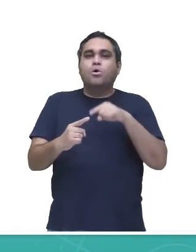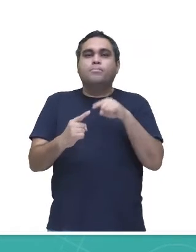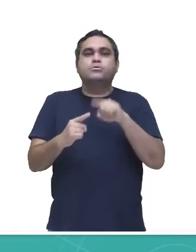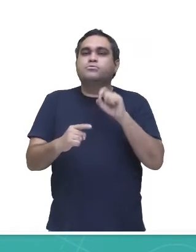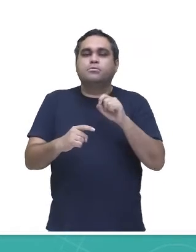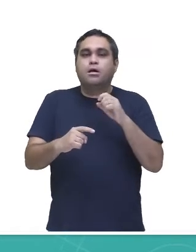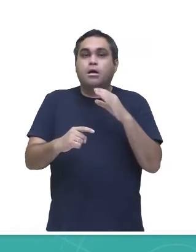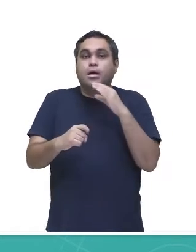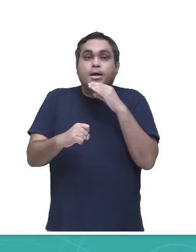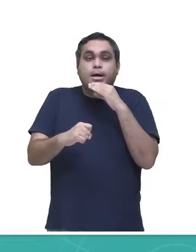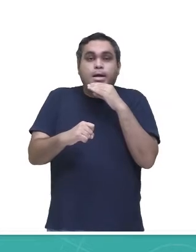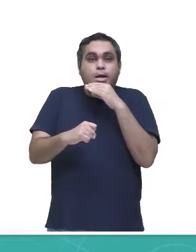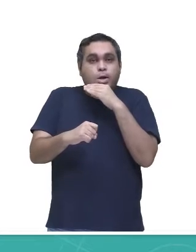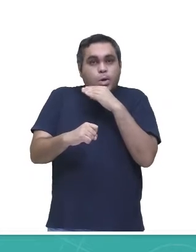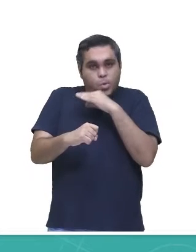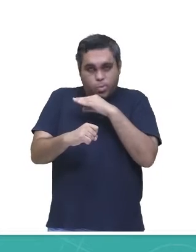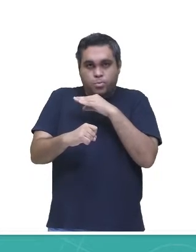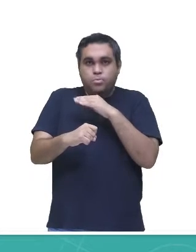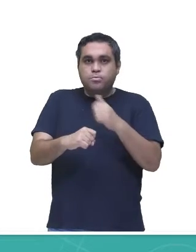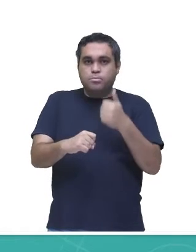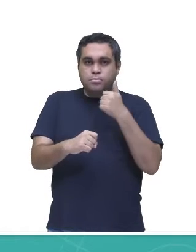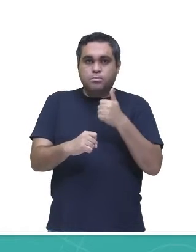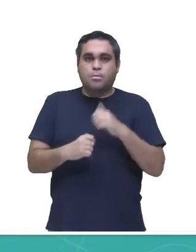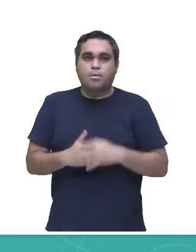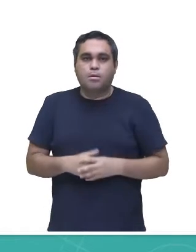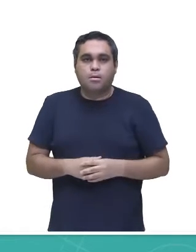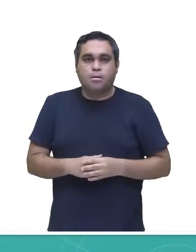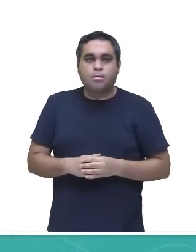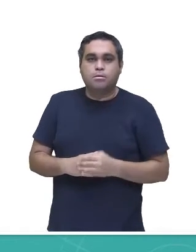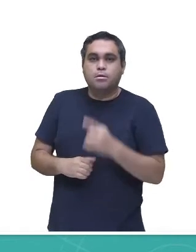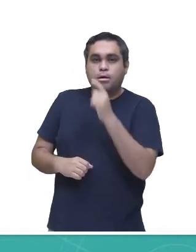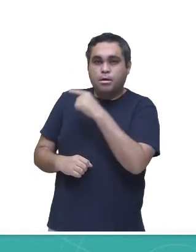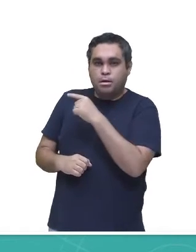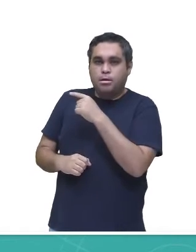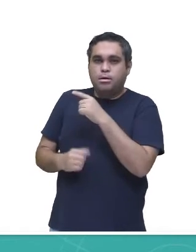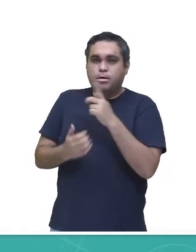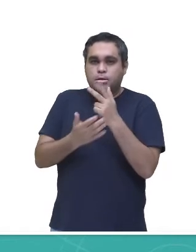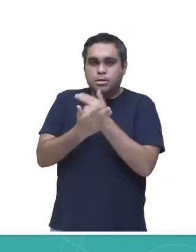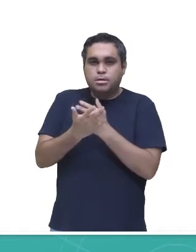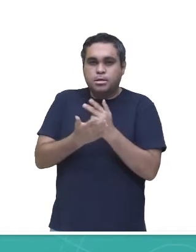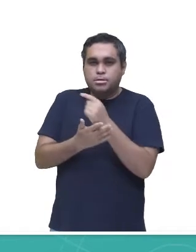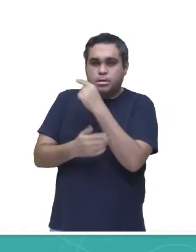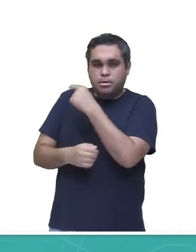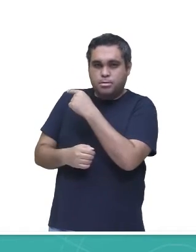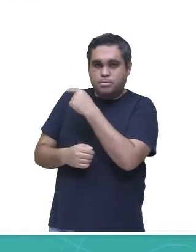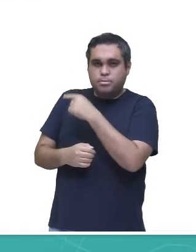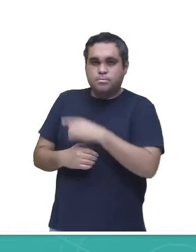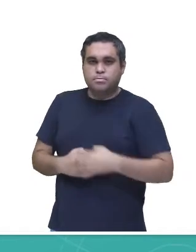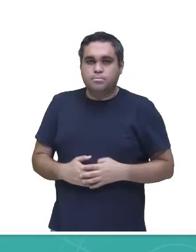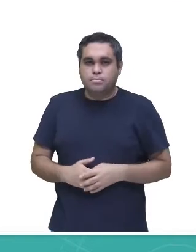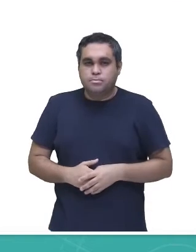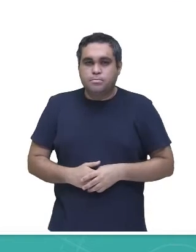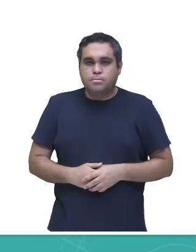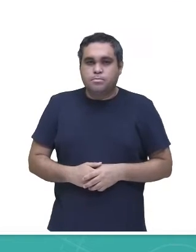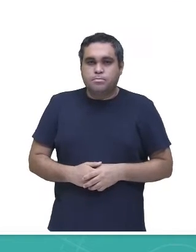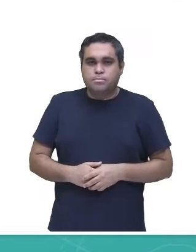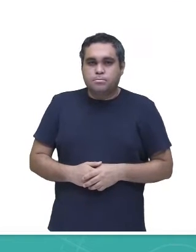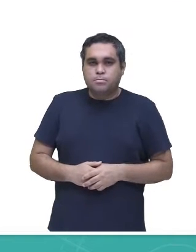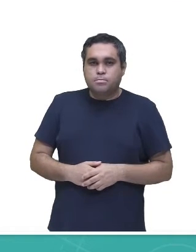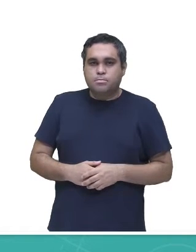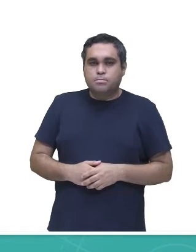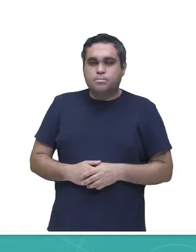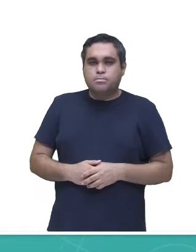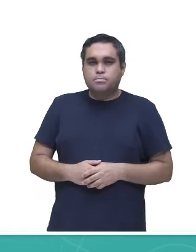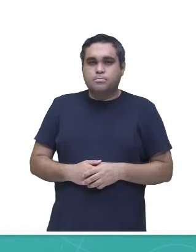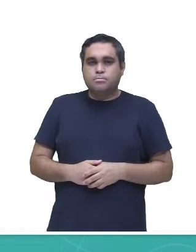ó, os folículos pilosos, né, que são essas partes aqui que a gente está observando, ó, como se fosse aqui a raiz